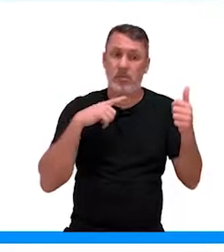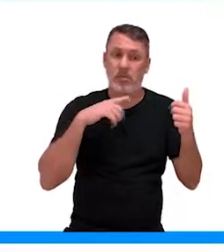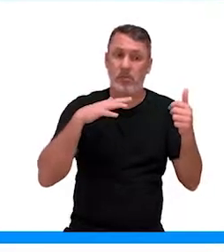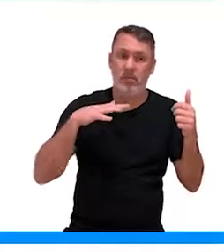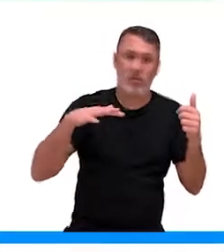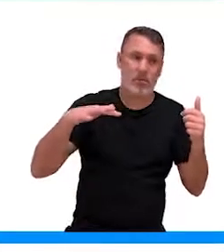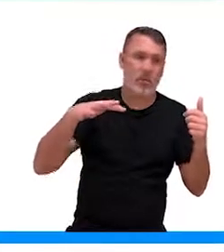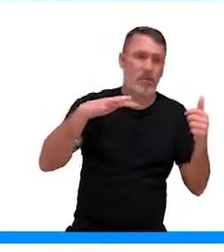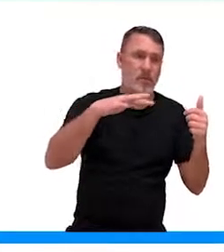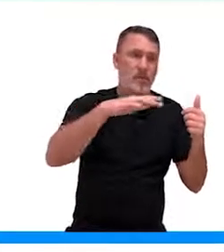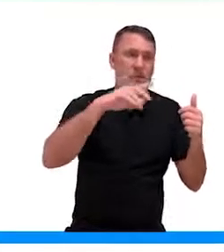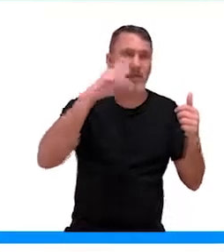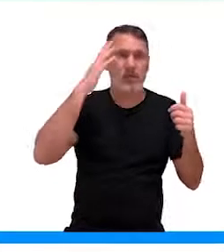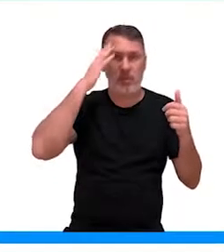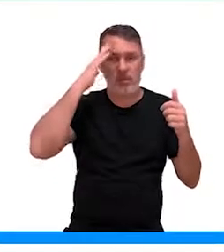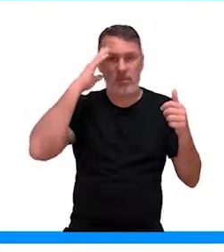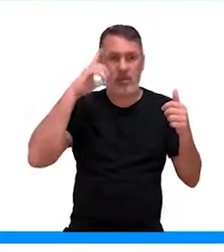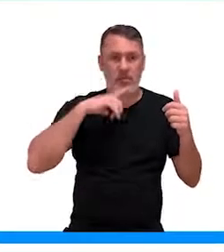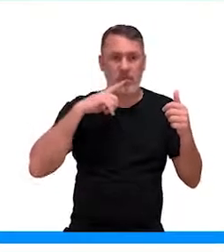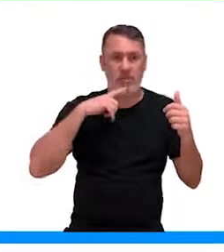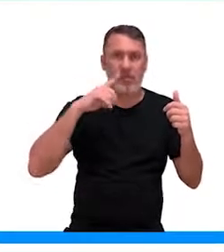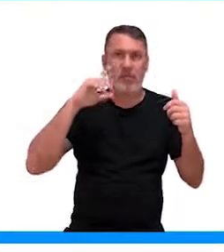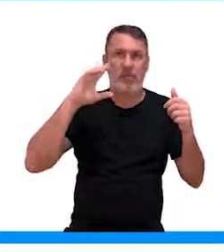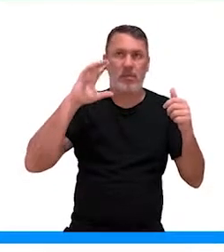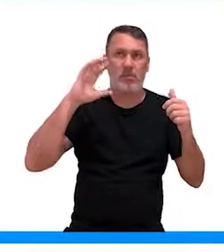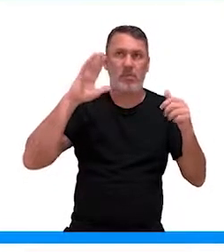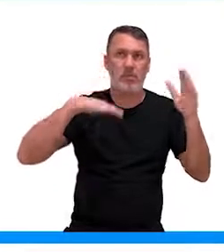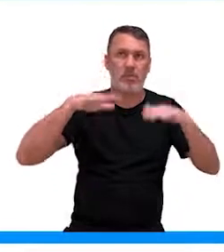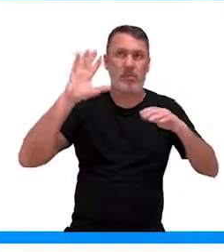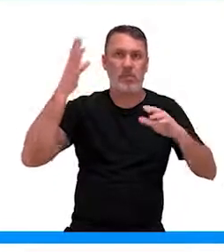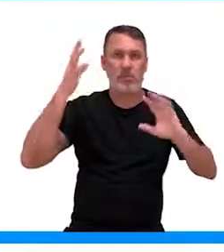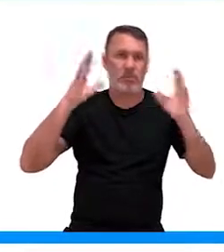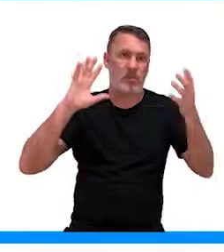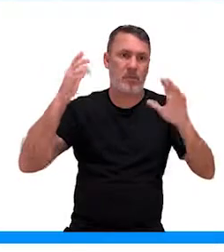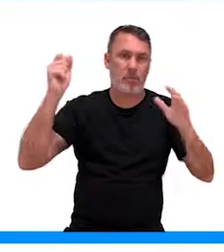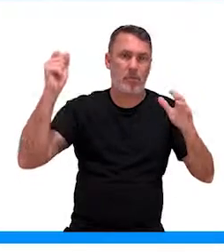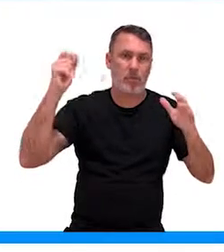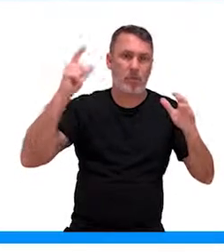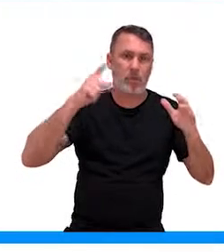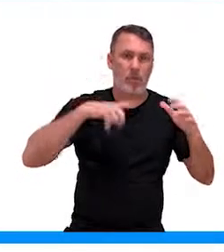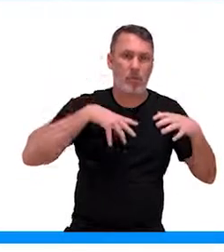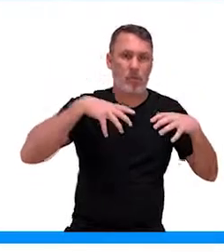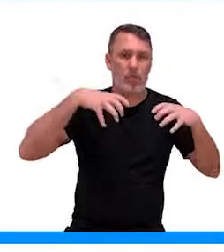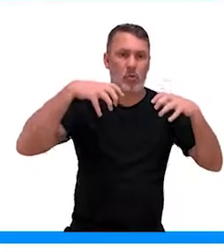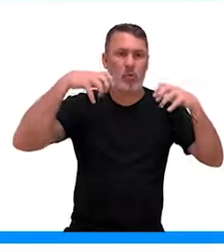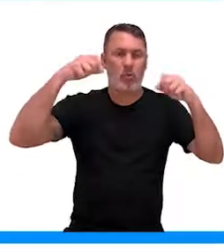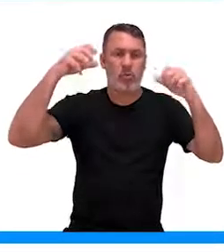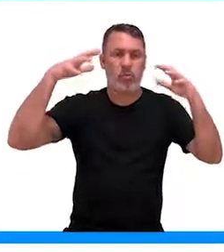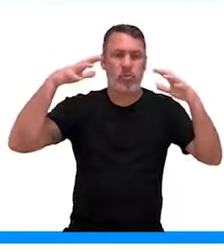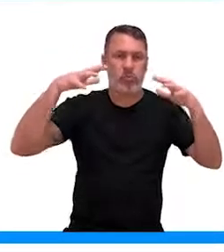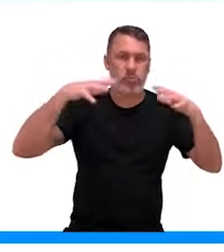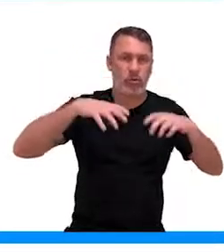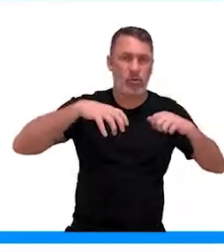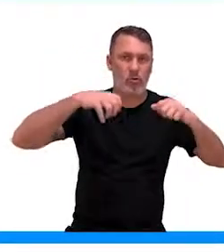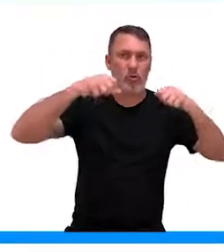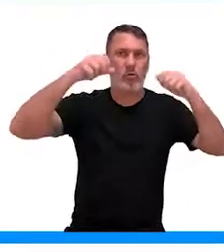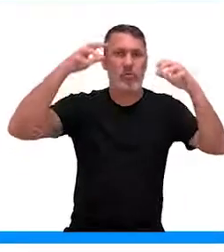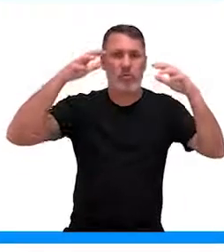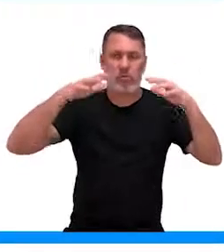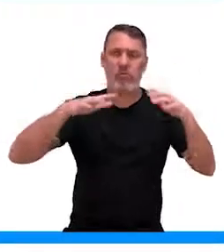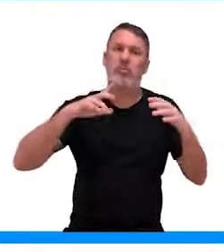no solo, proveniente, claro, da precipitação, ela vai evaporar, ou seja, existe um retorno direto ao meio